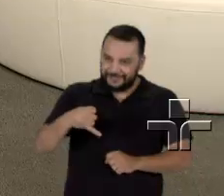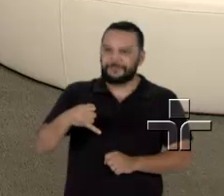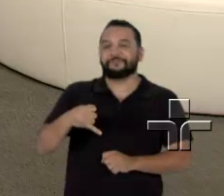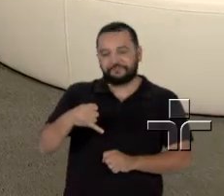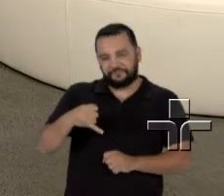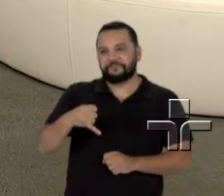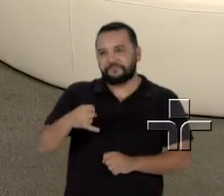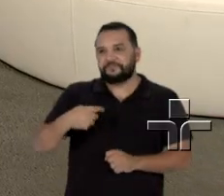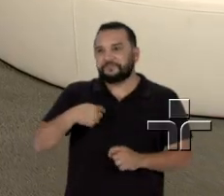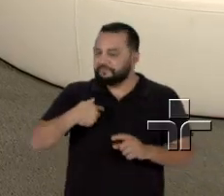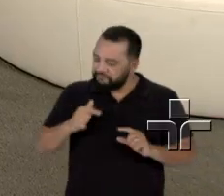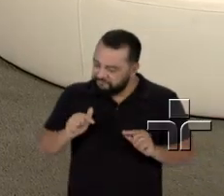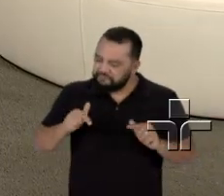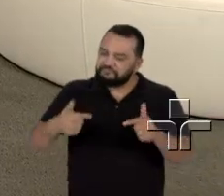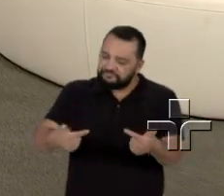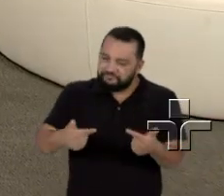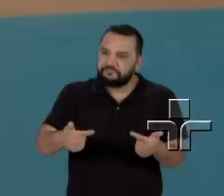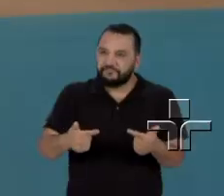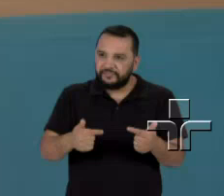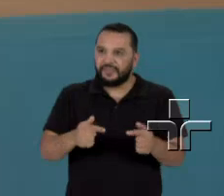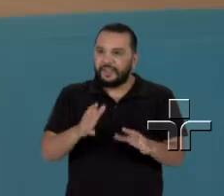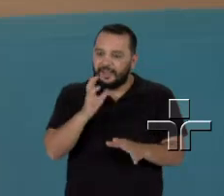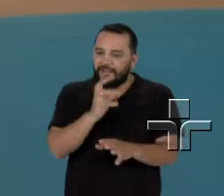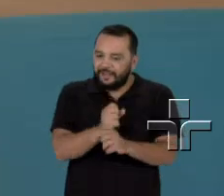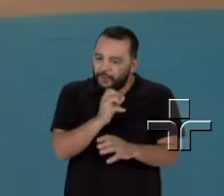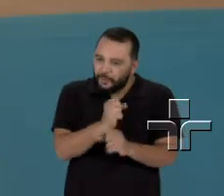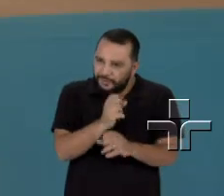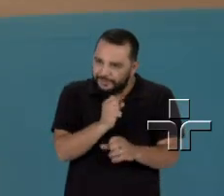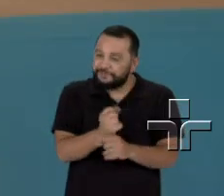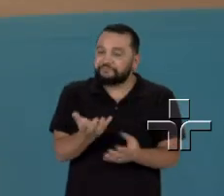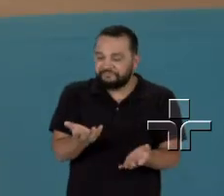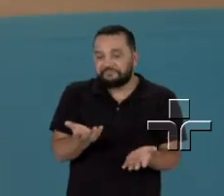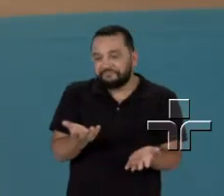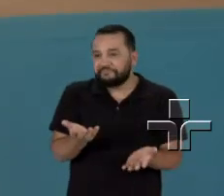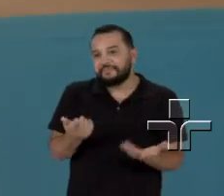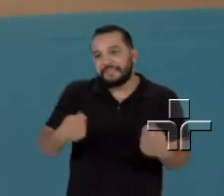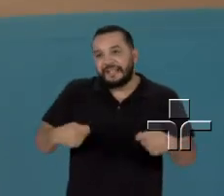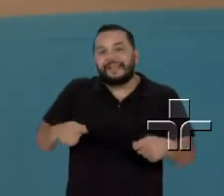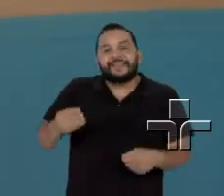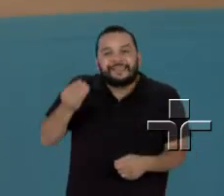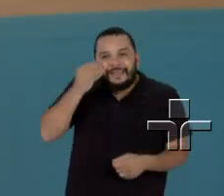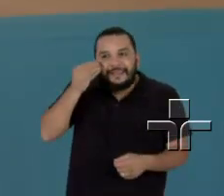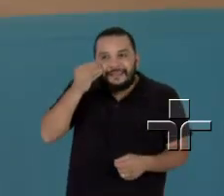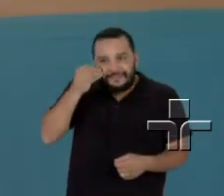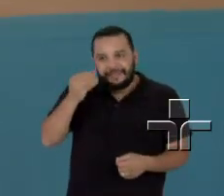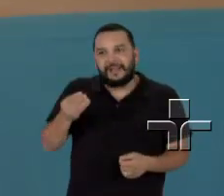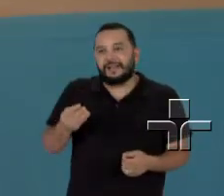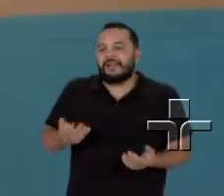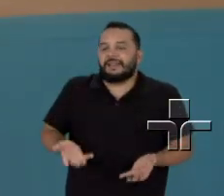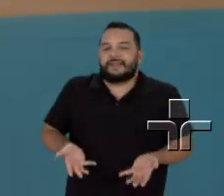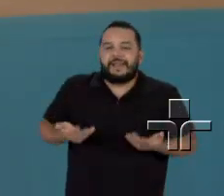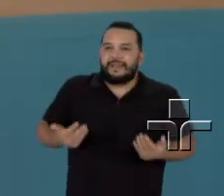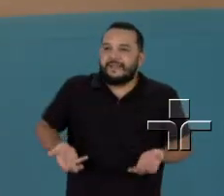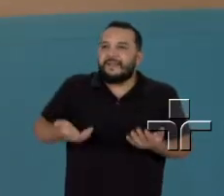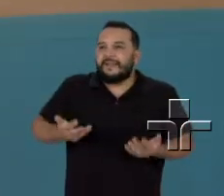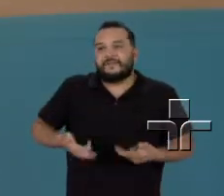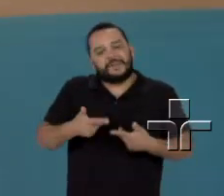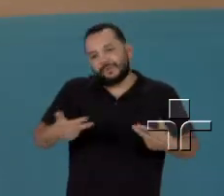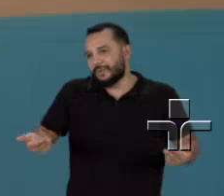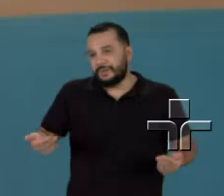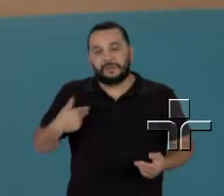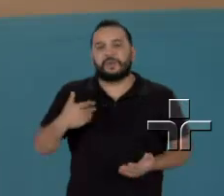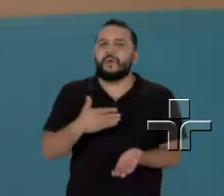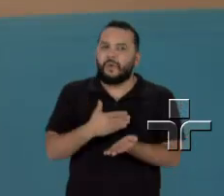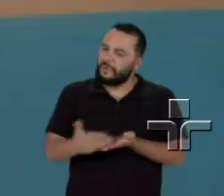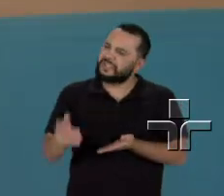aquilo foi um gancho e dos poucos lá vai ele vai leva assim eu acho que também a gente tem que tentar levar as coisas com mais leveza né então no começo